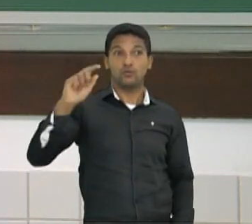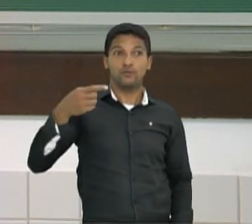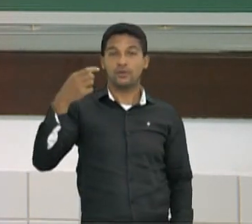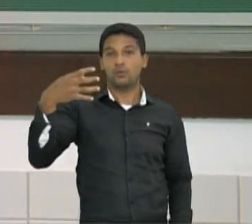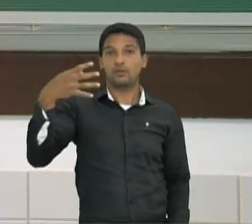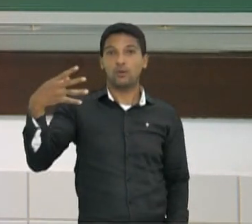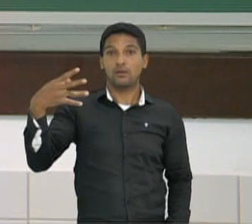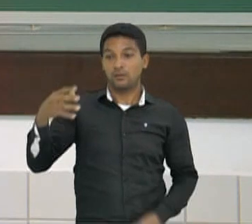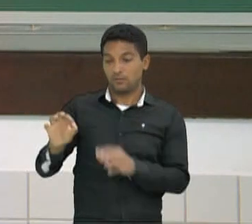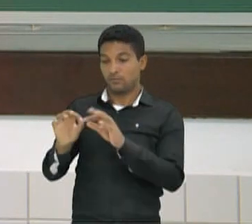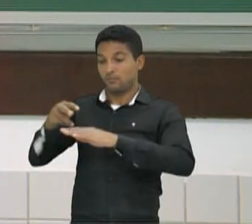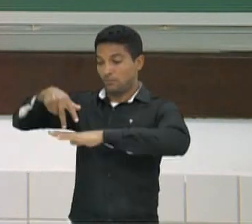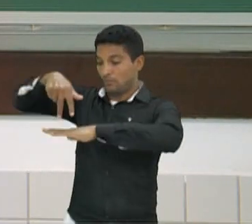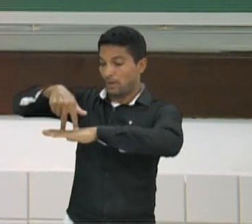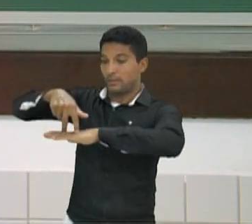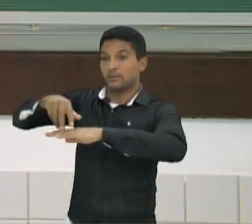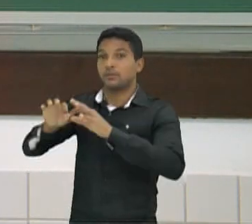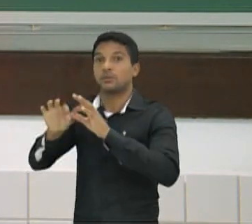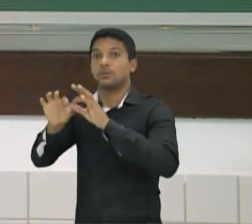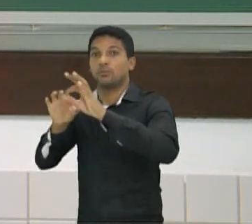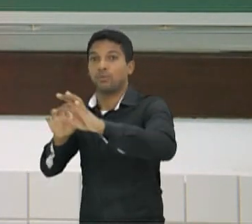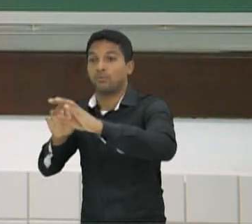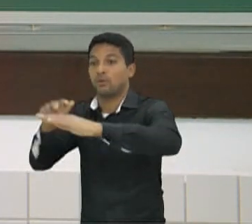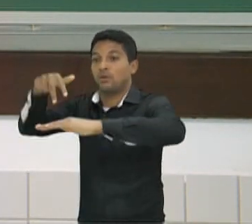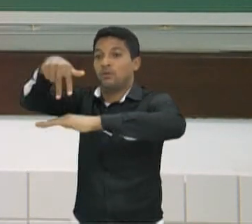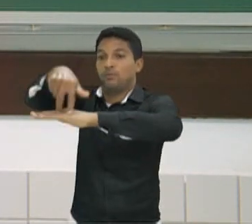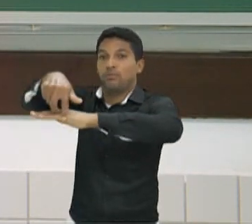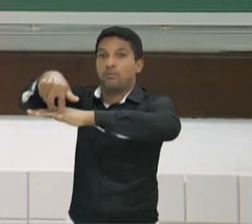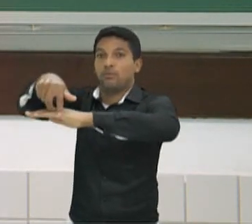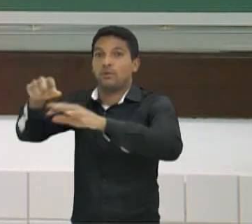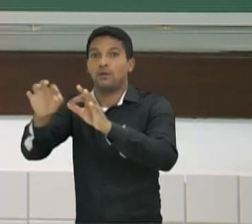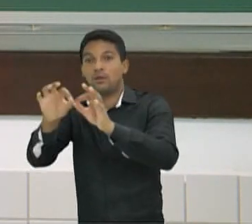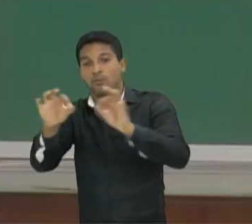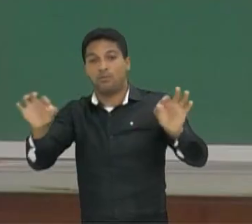bases 27,4, distância entre arremessador e rebatedor